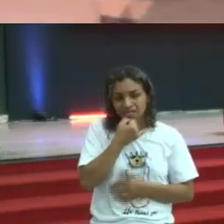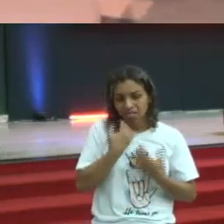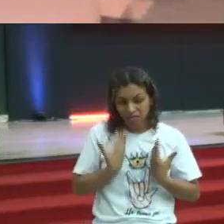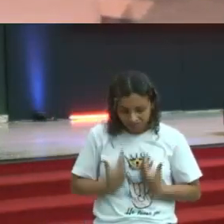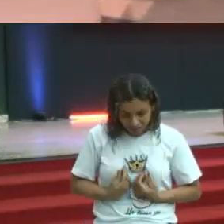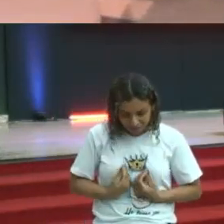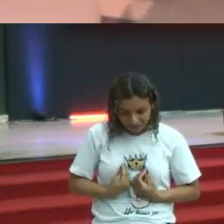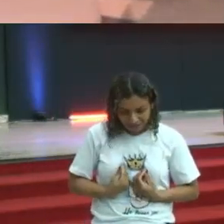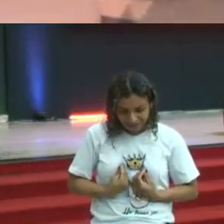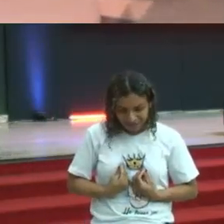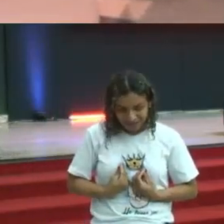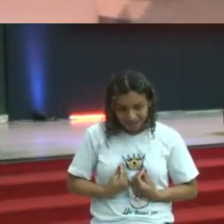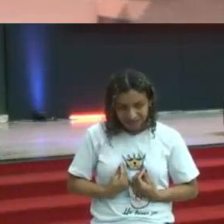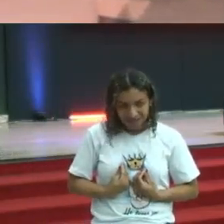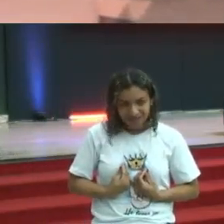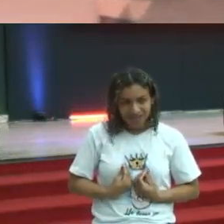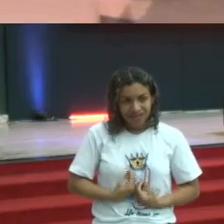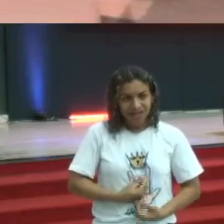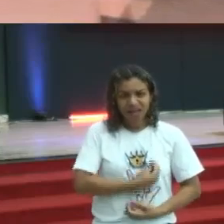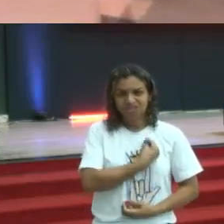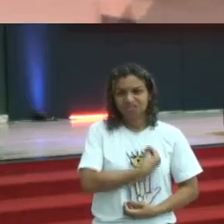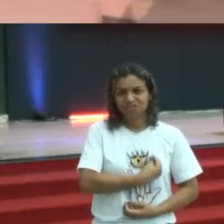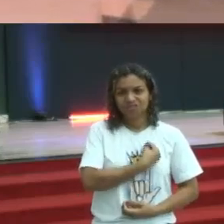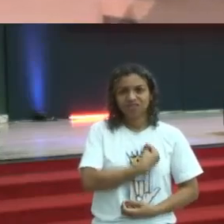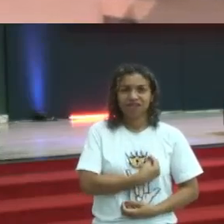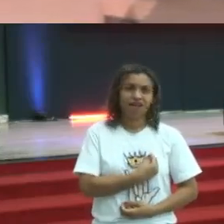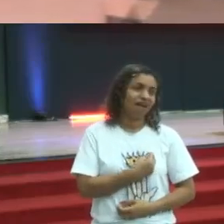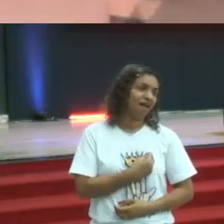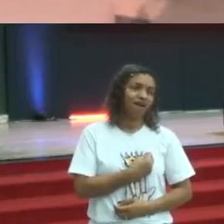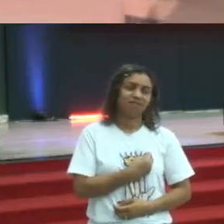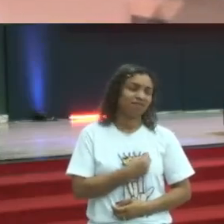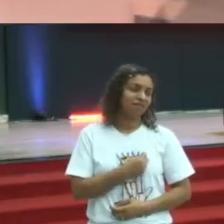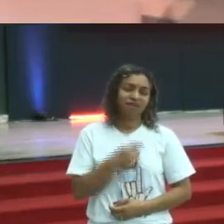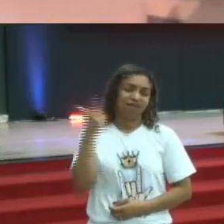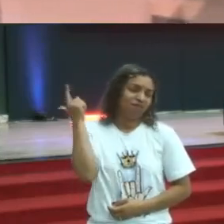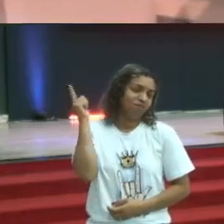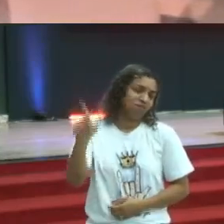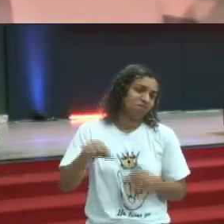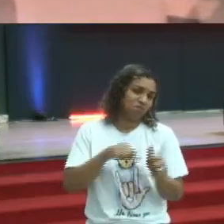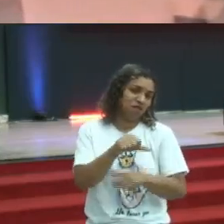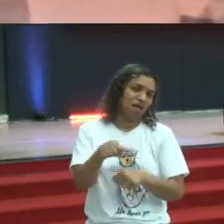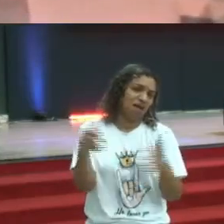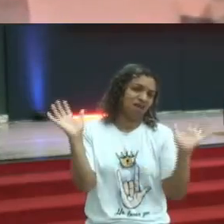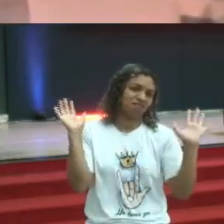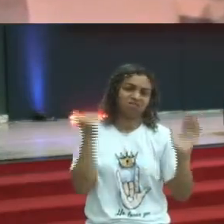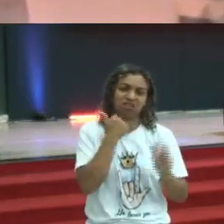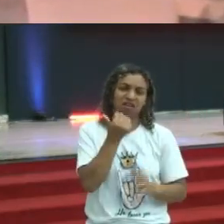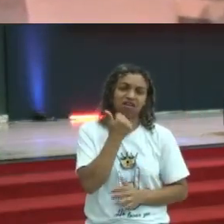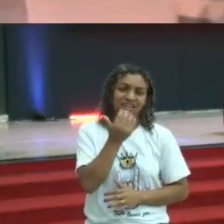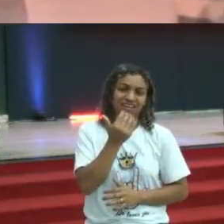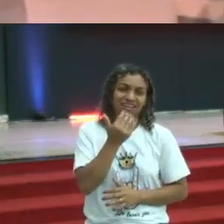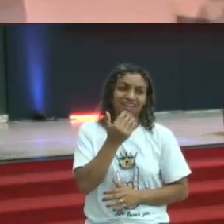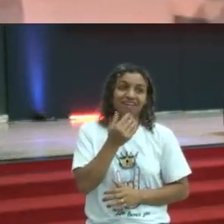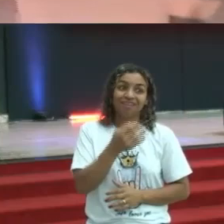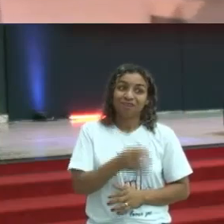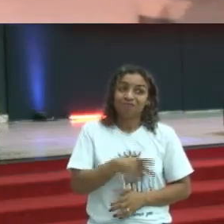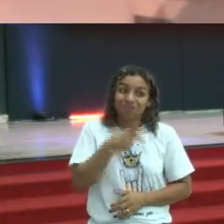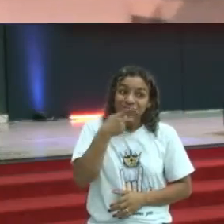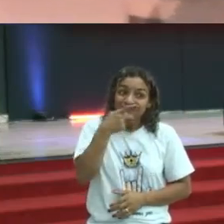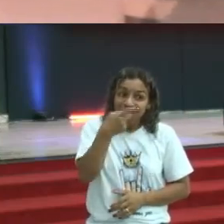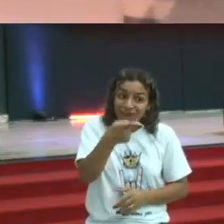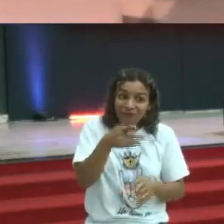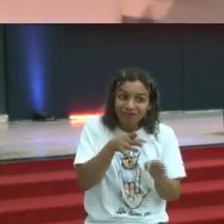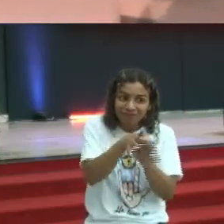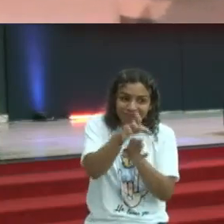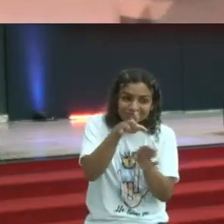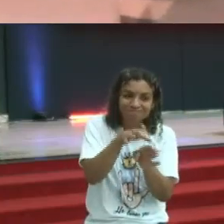desanimado, já vivendo a síndrome de Gabriela. Mas eu quero lhe chamar a atenção esta